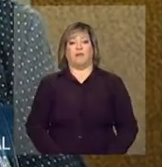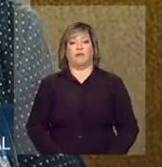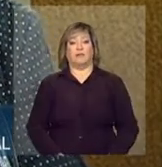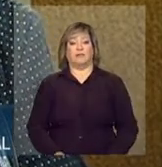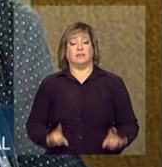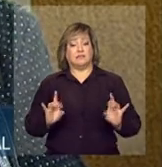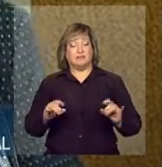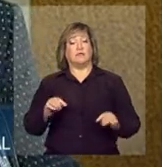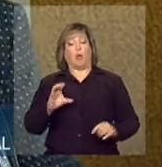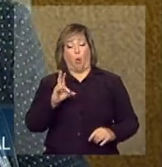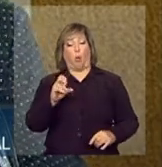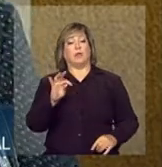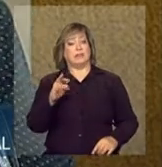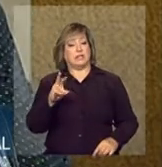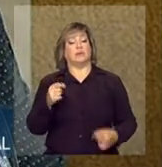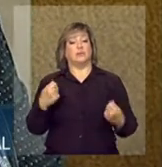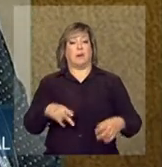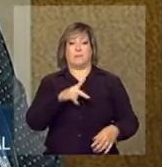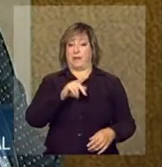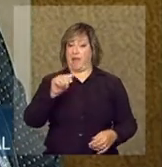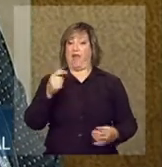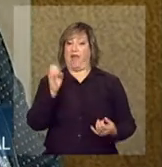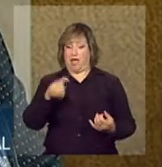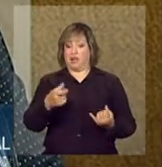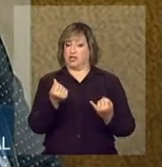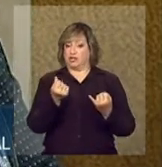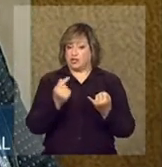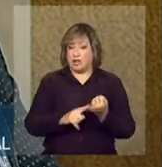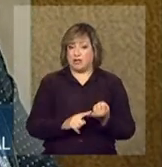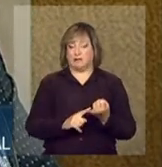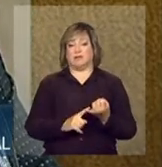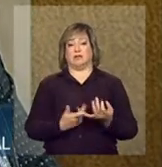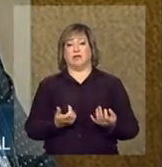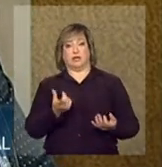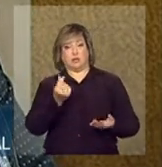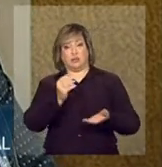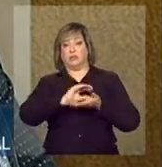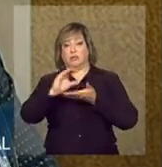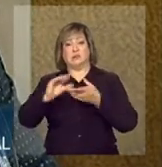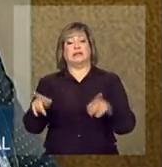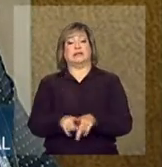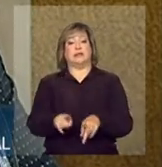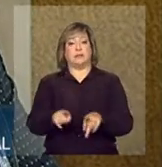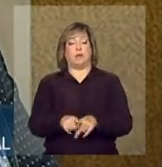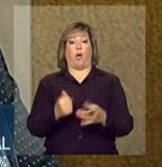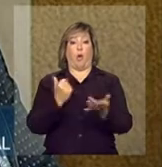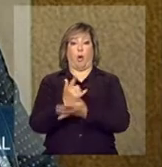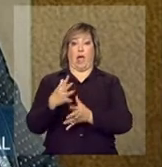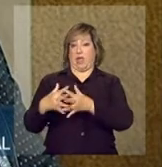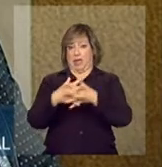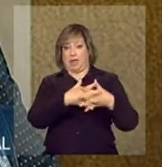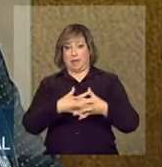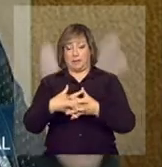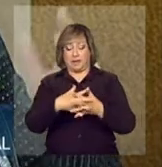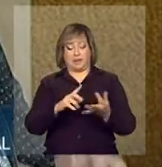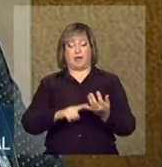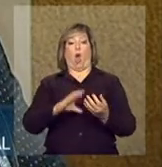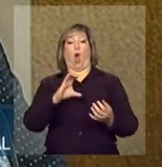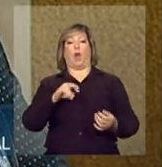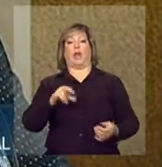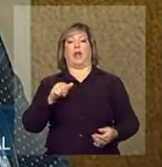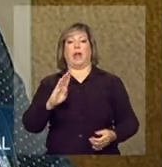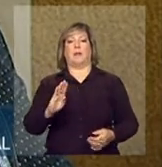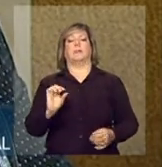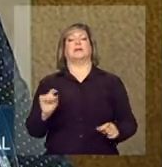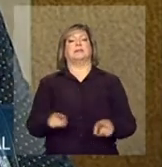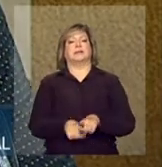é em custeio, sim. O PA é custeio. Nós estamos investindo um pouquinho agora também, né, Silvio? Estamos comprando caminhão, estamos investindo na Conab. A Conab